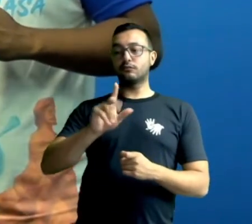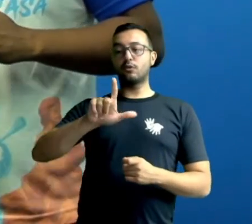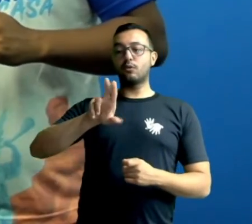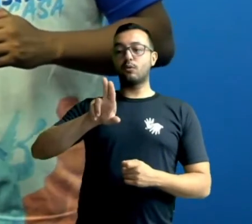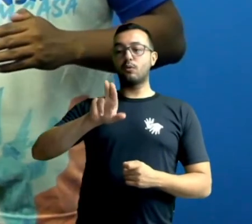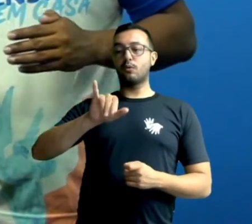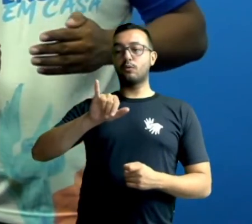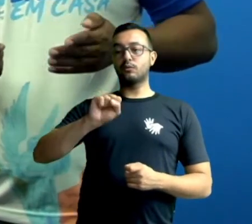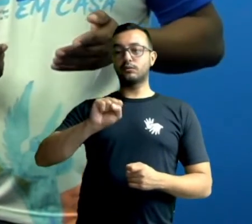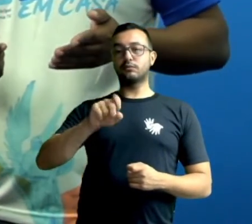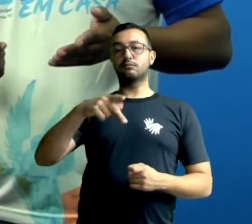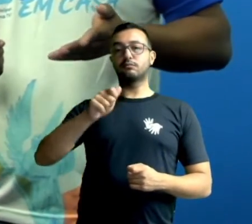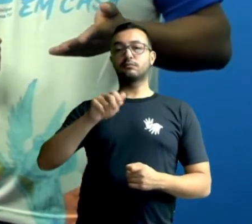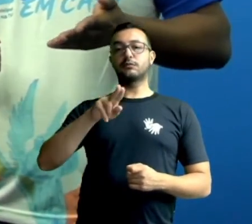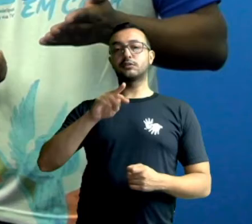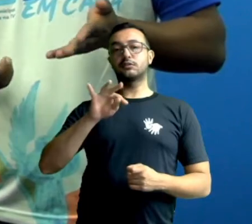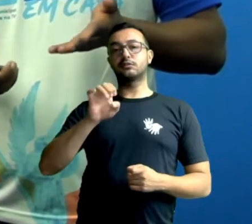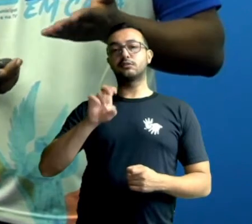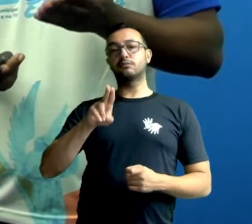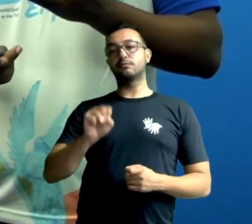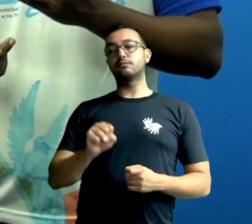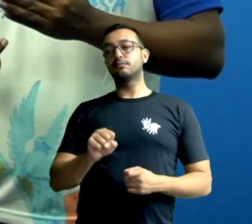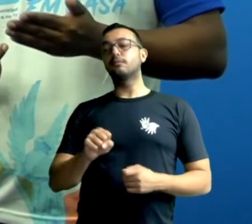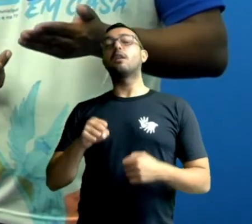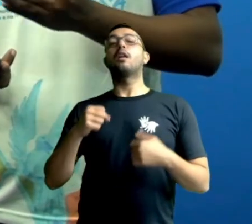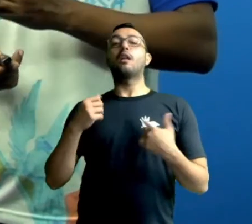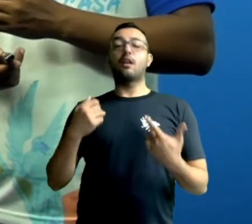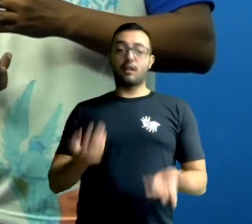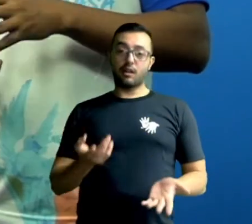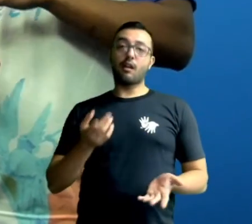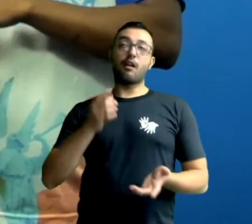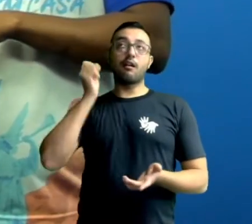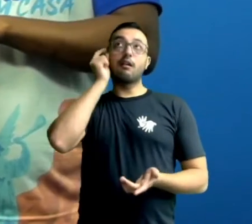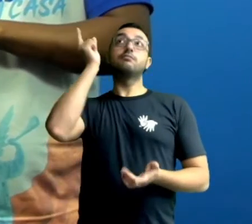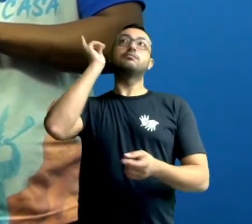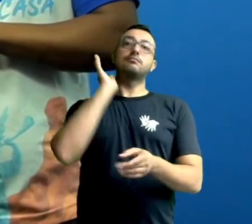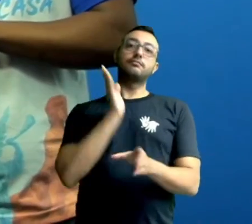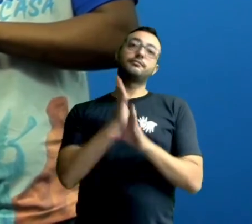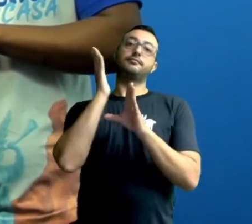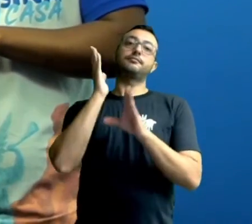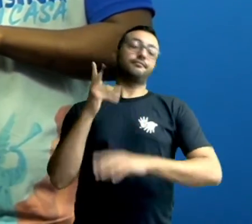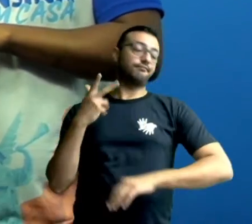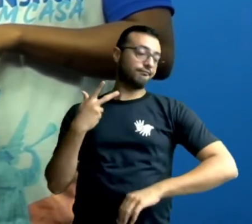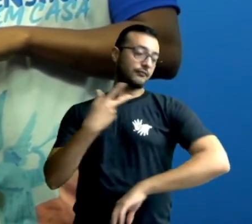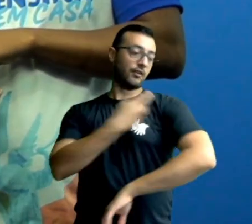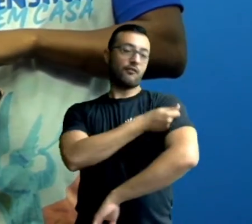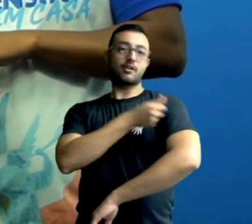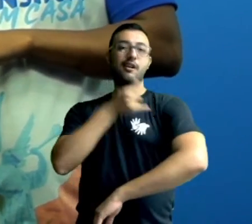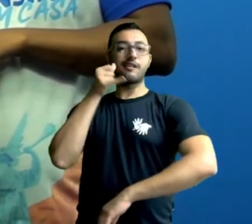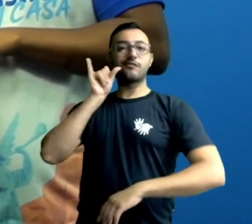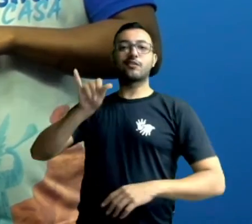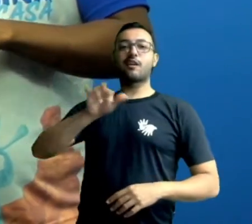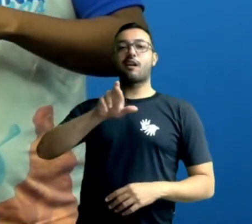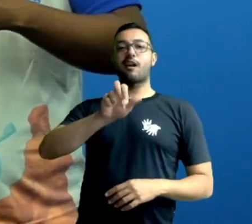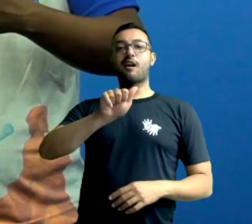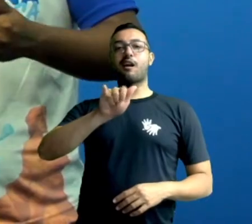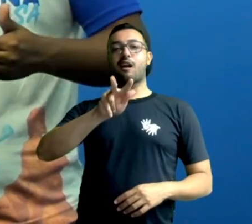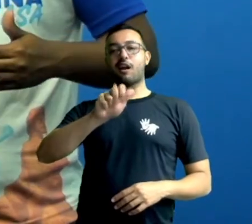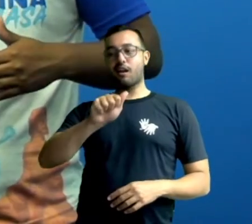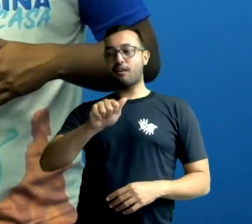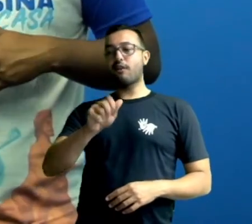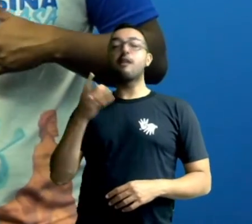Pasteur foi o inventor, o descobridor da vacina contra a raiva.